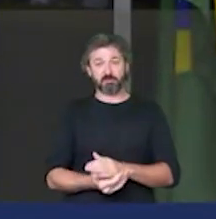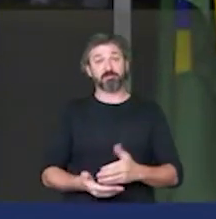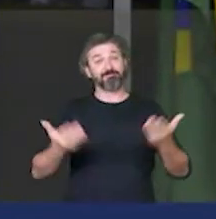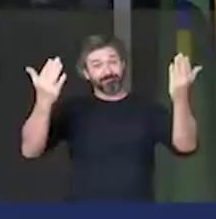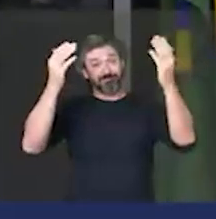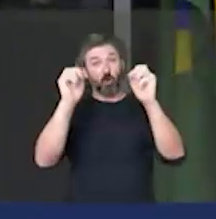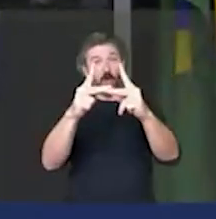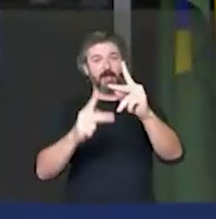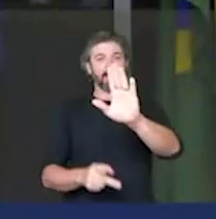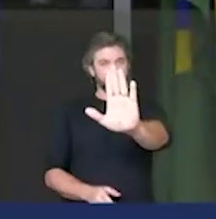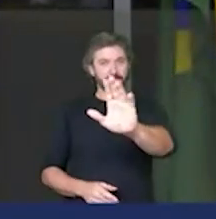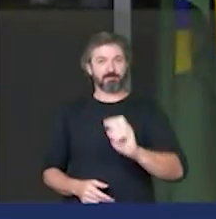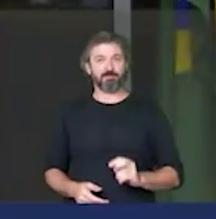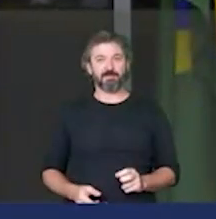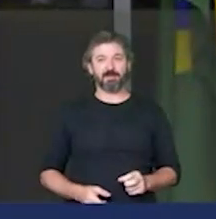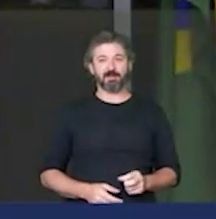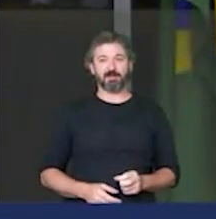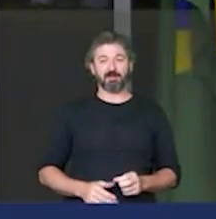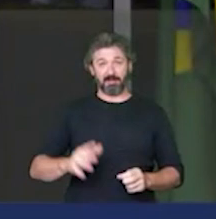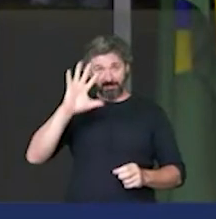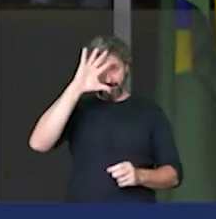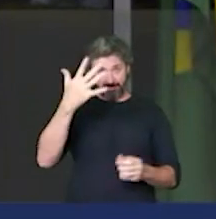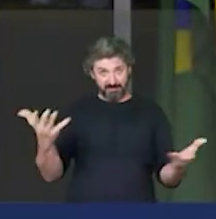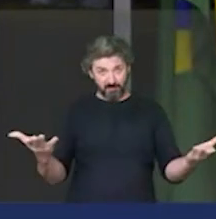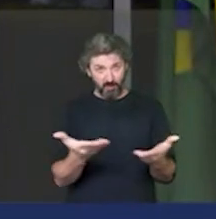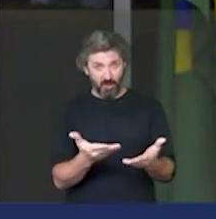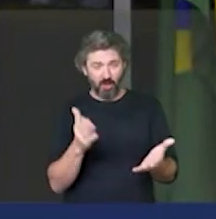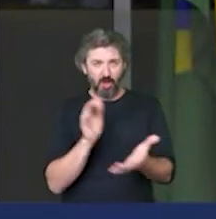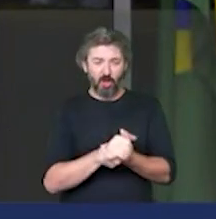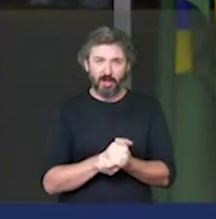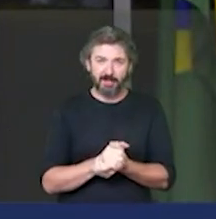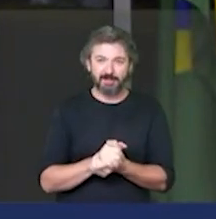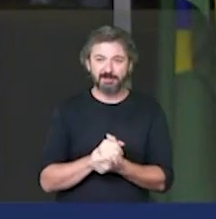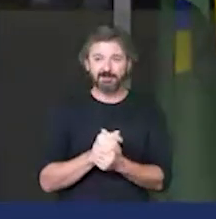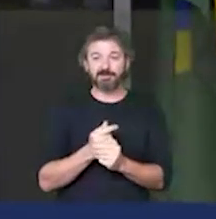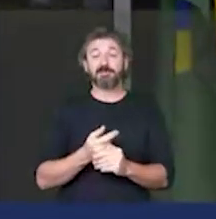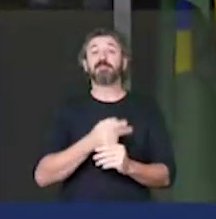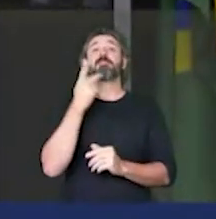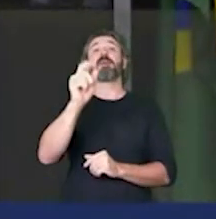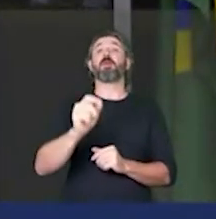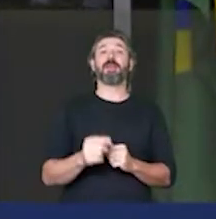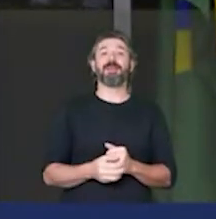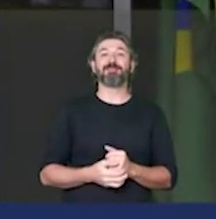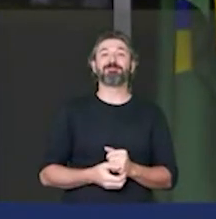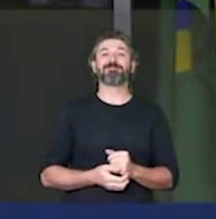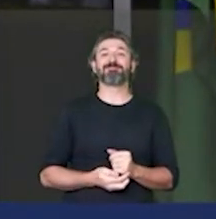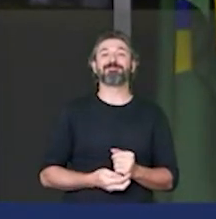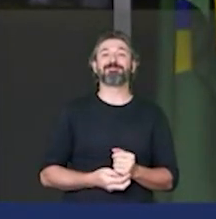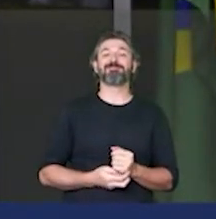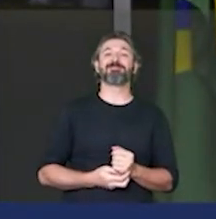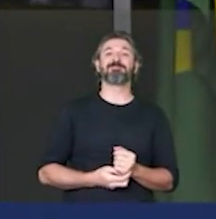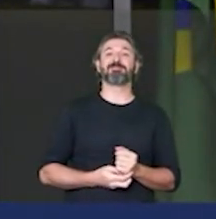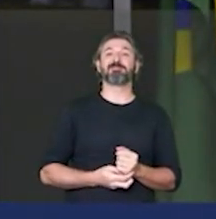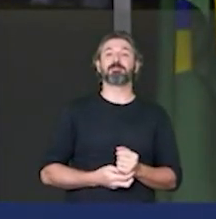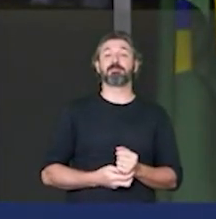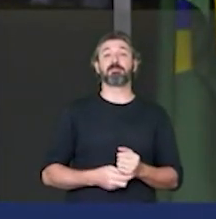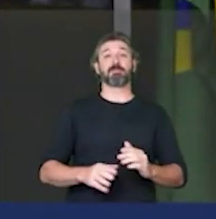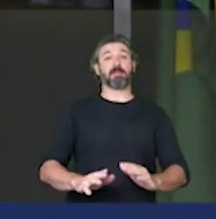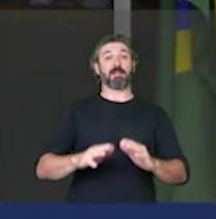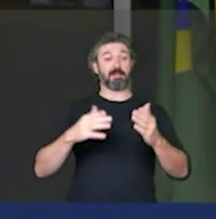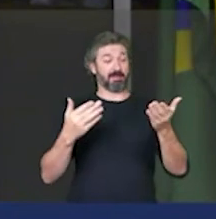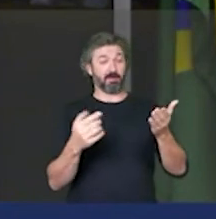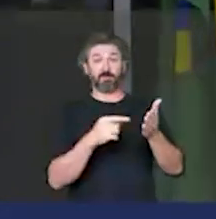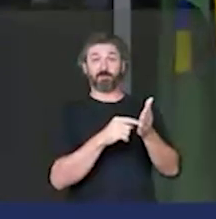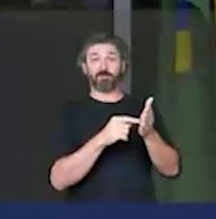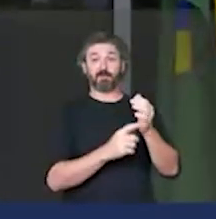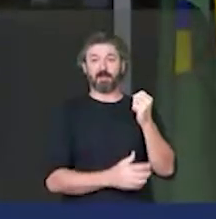Pois muito bem, sai a decisão agora. E a decisão diz o seguinte: dessa forma,